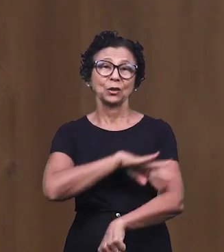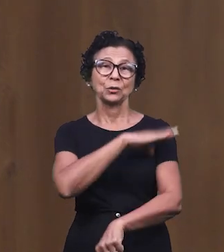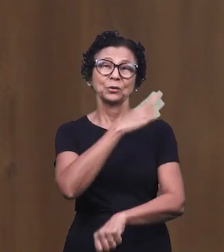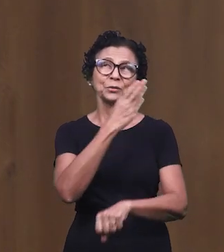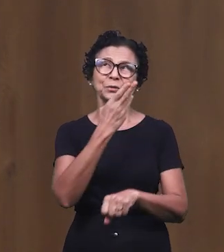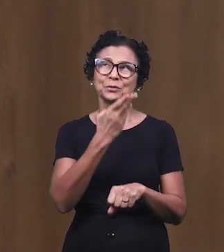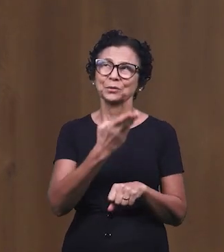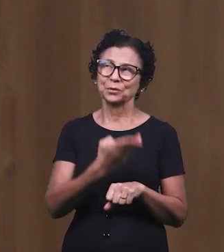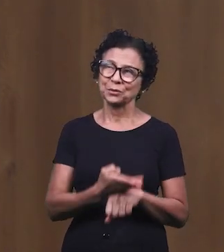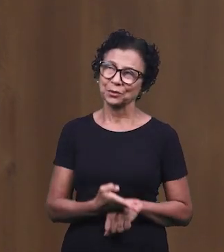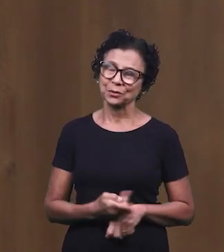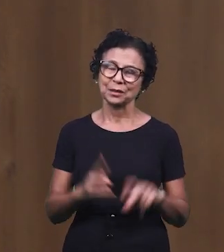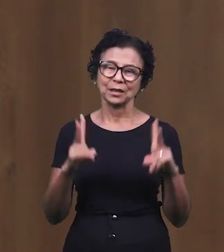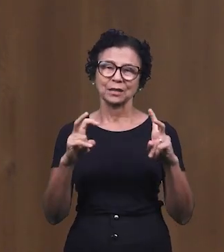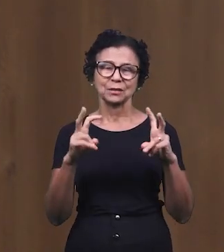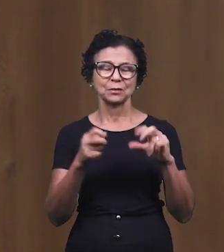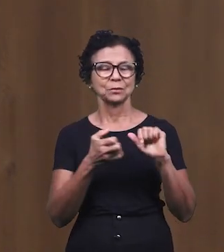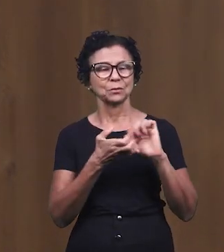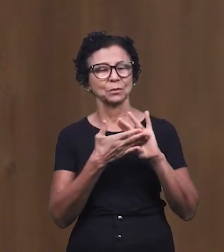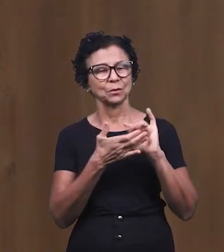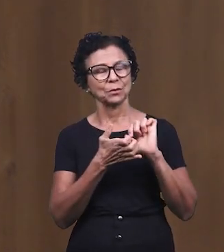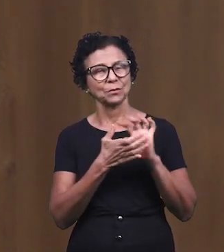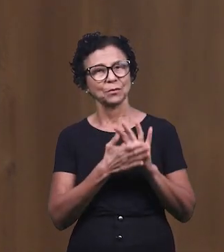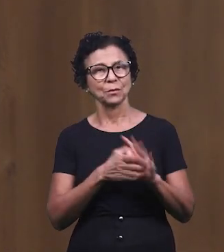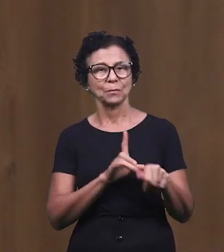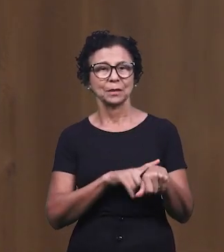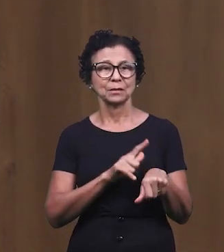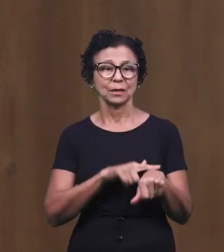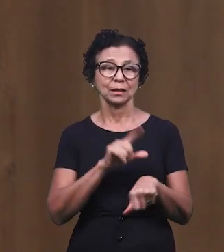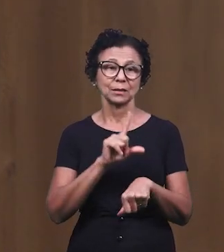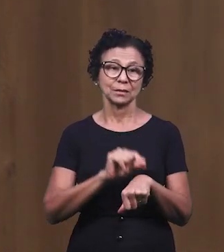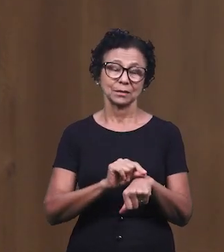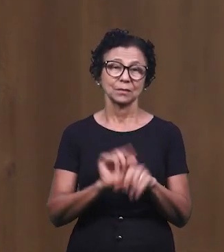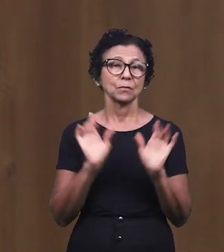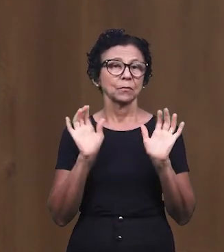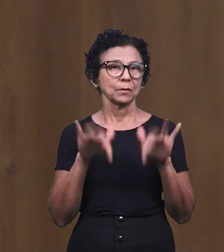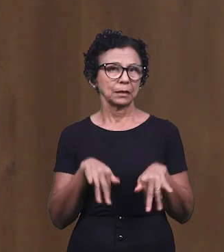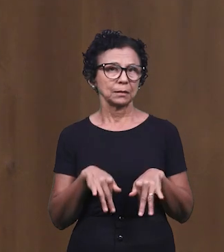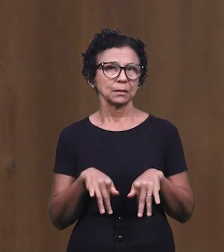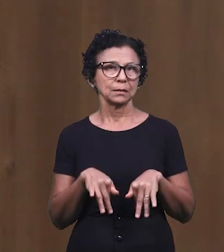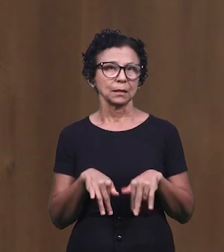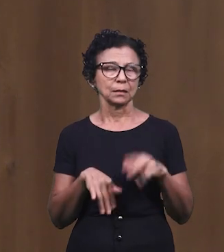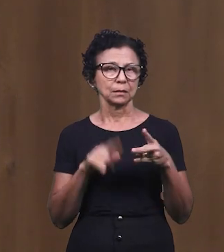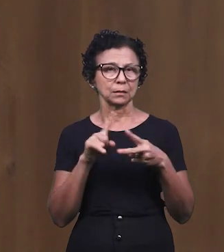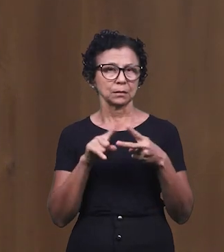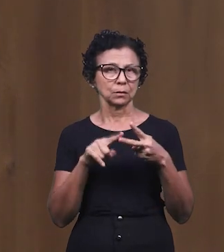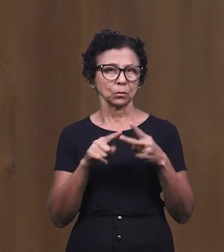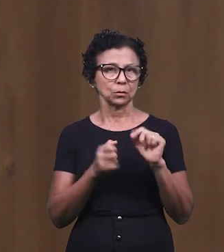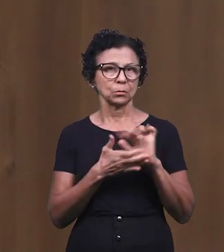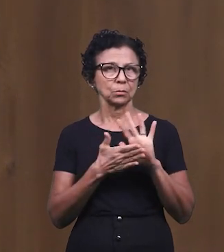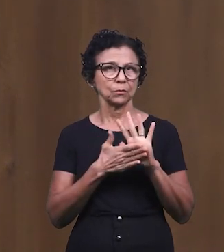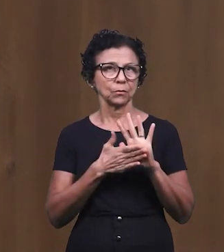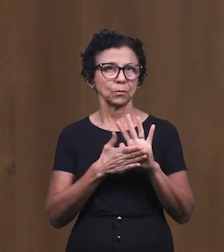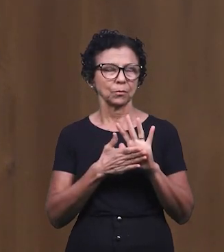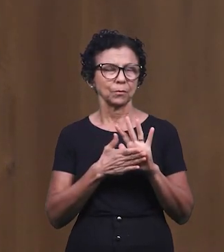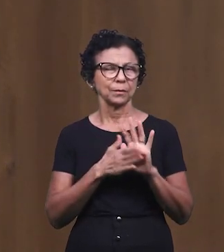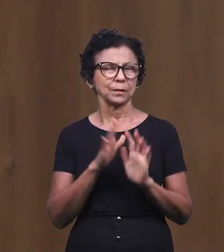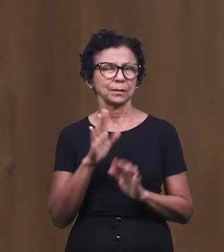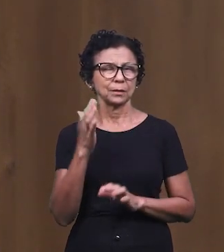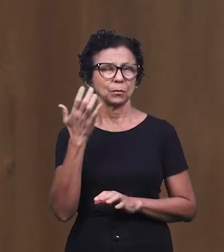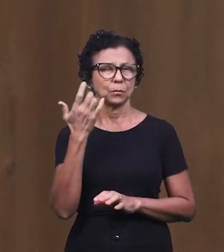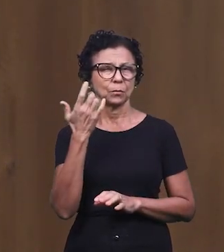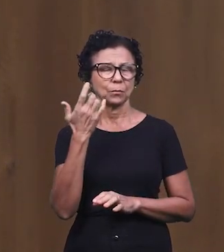está se encerrando. A gente vai finalizar aqui sobre esses 2 louvores. Mas haverá mais louvores para a gente conversar nos próximos